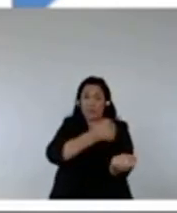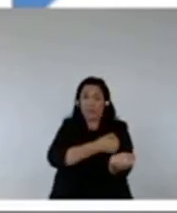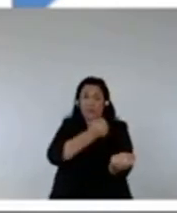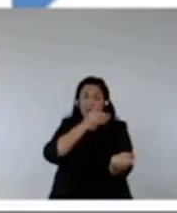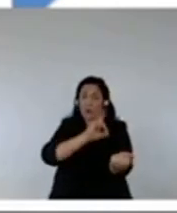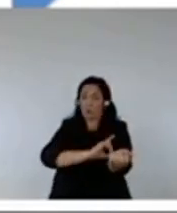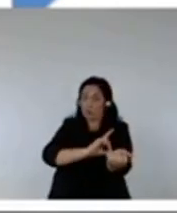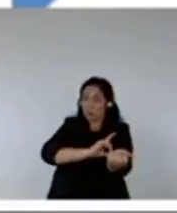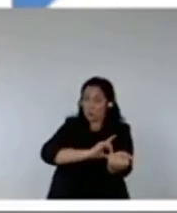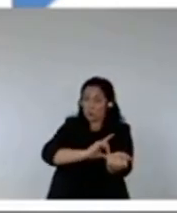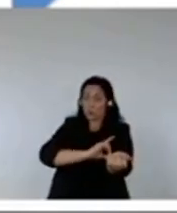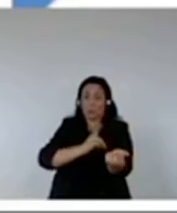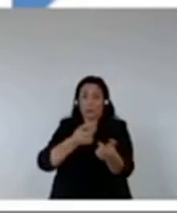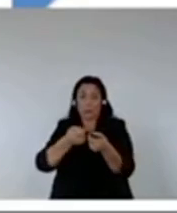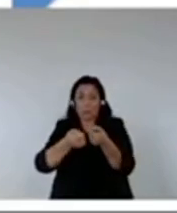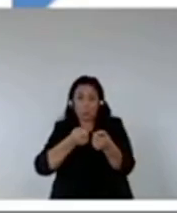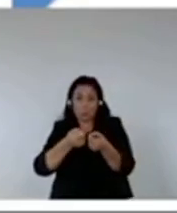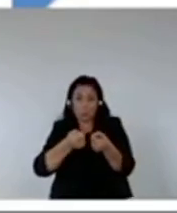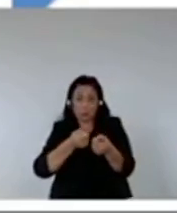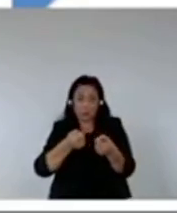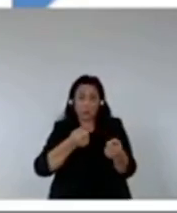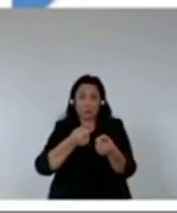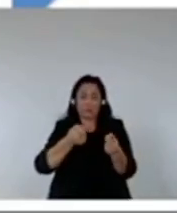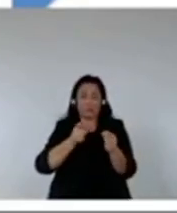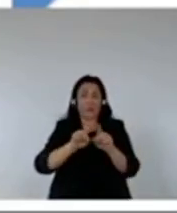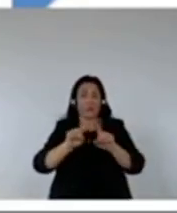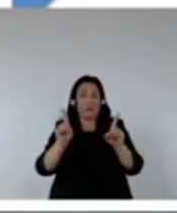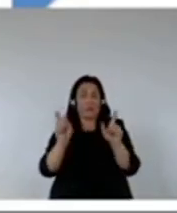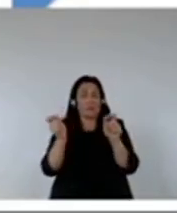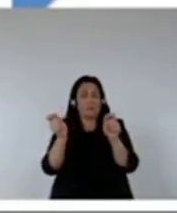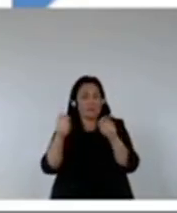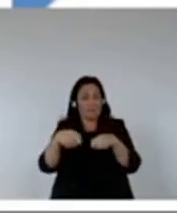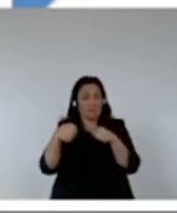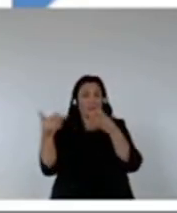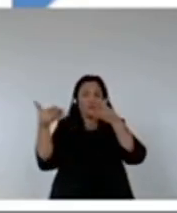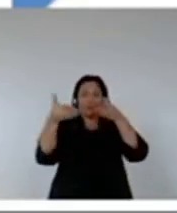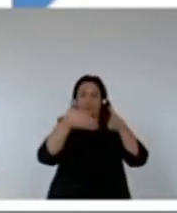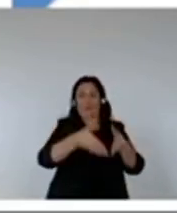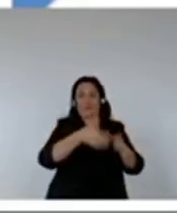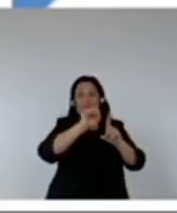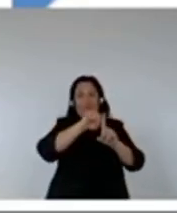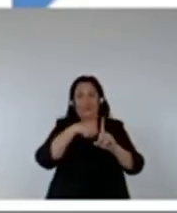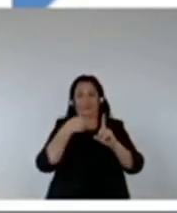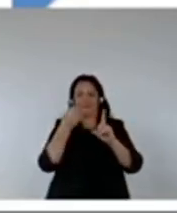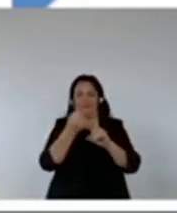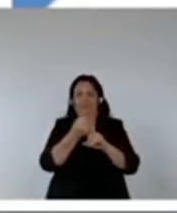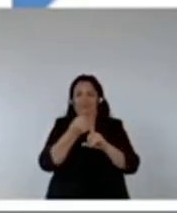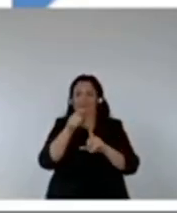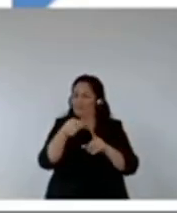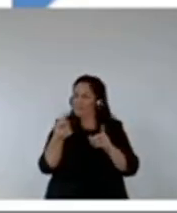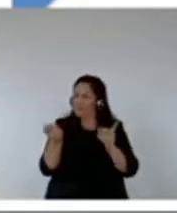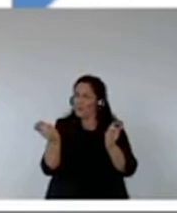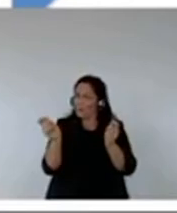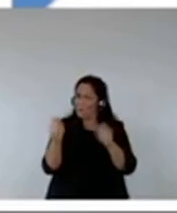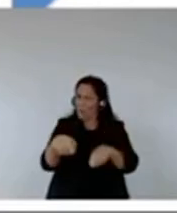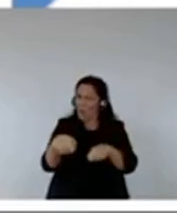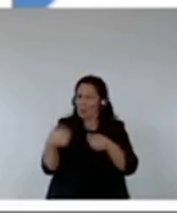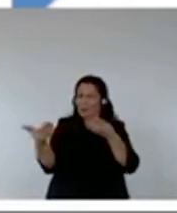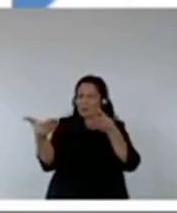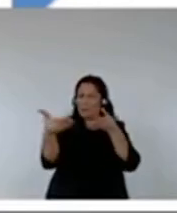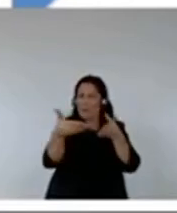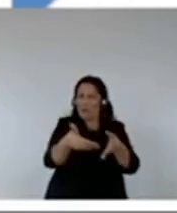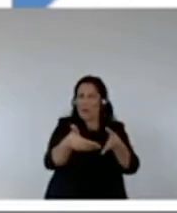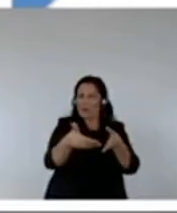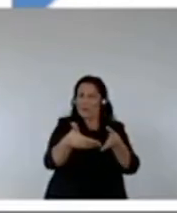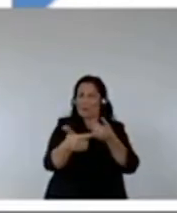diabetes controlado, tudo certinho. Epa, você pode fazer parte da sociedade, você pode ser cidadão, né? O direito